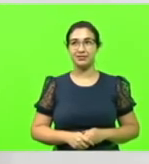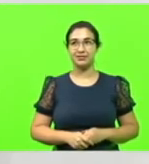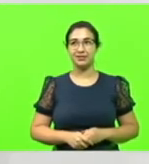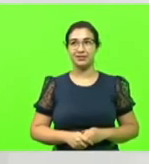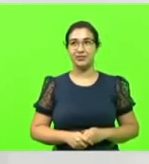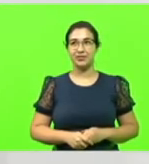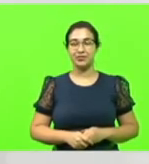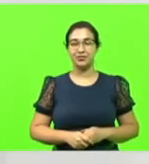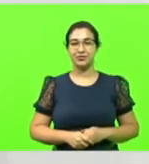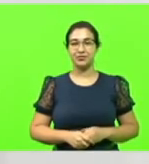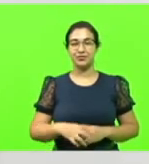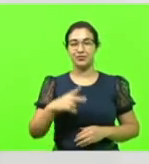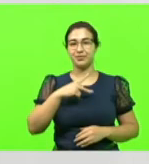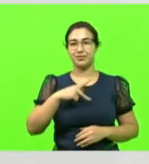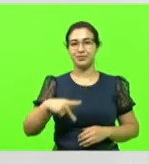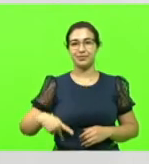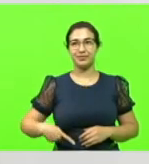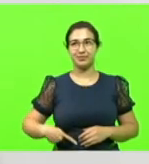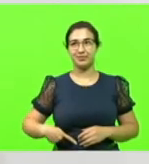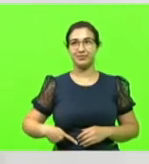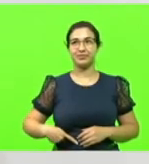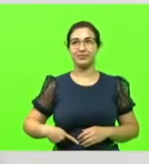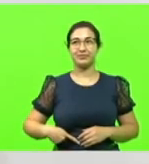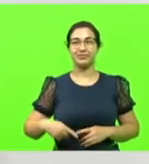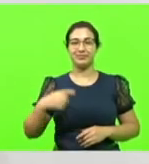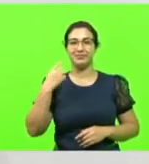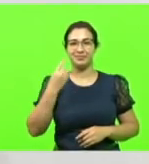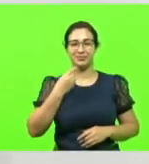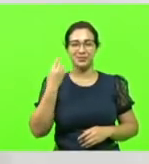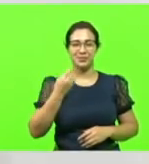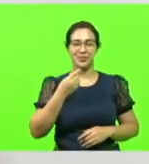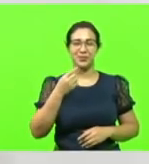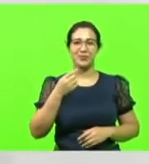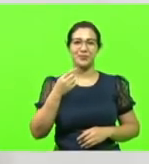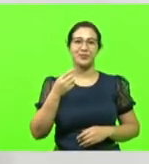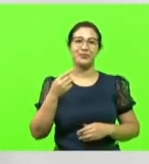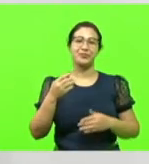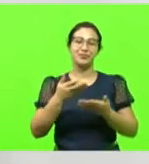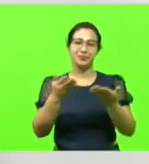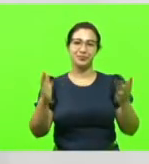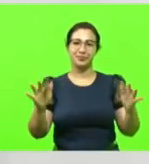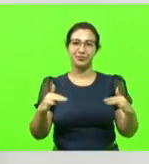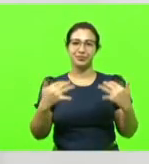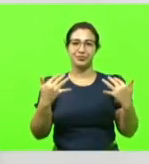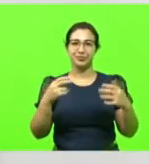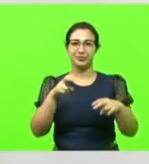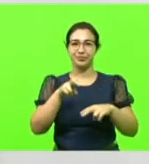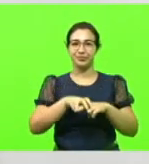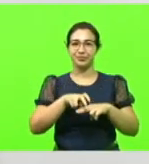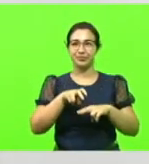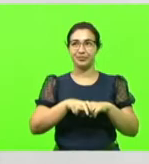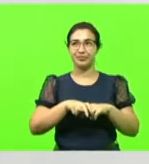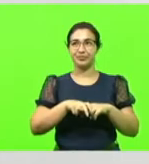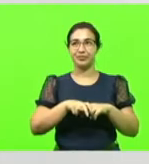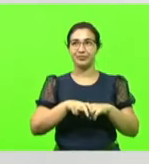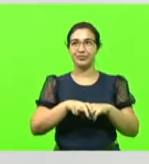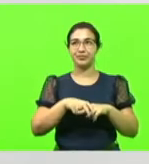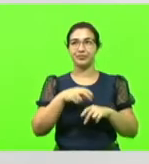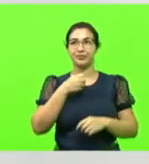Senhor presidente, senhores deputados que nos acompanham aqui, público que está sentado, colegas de